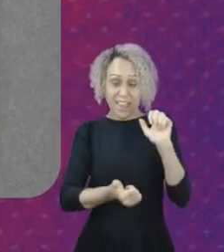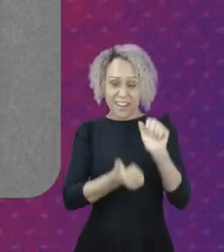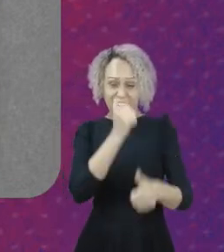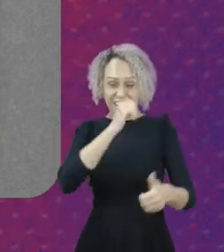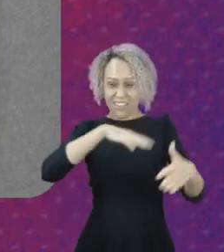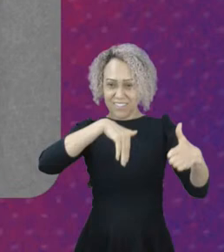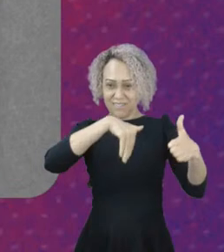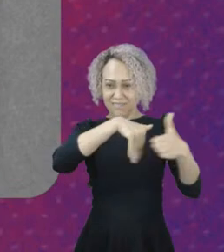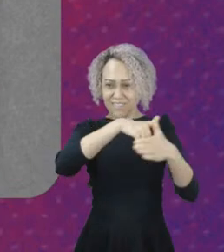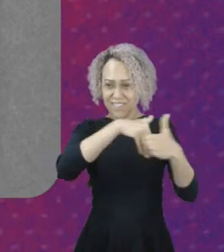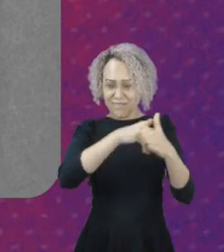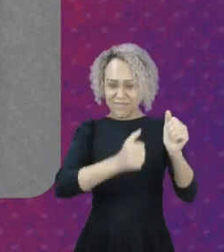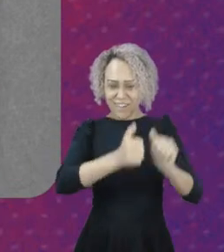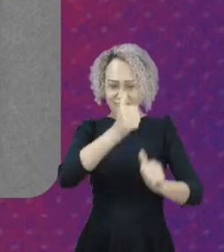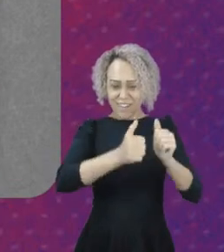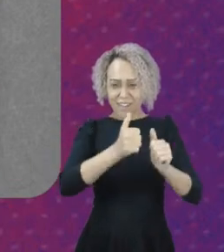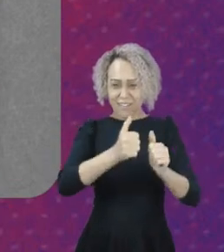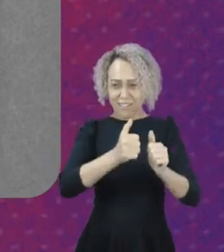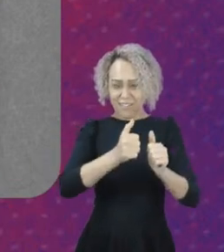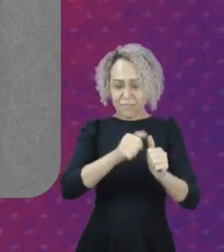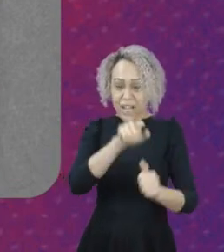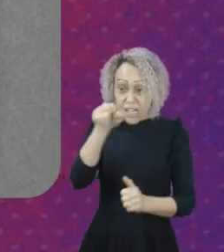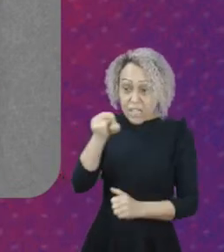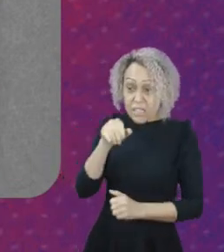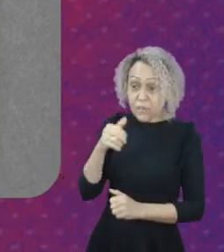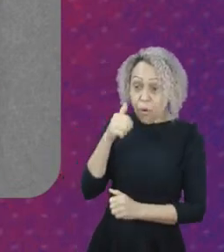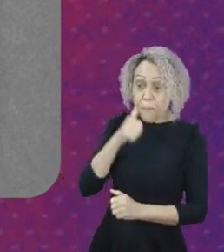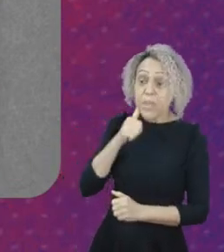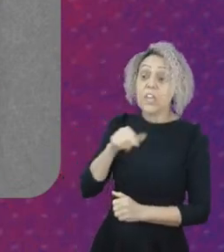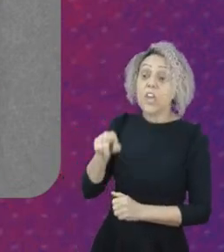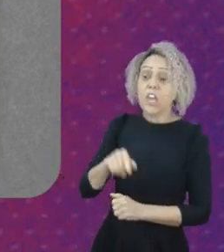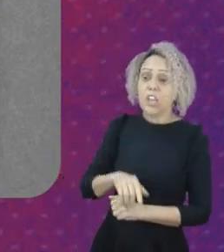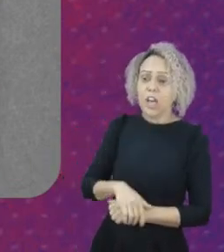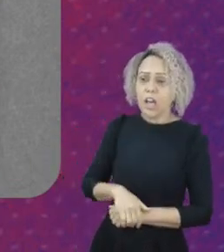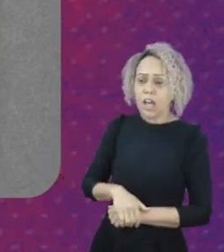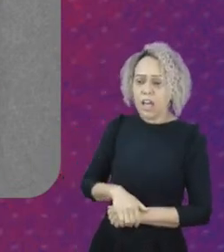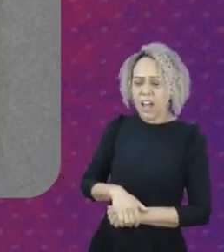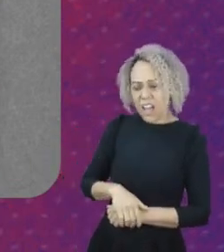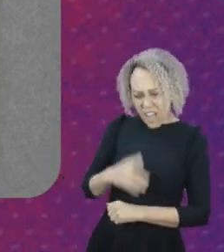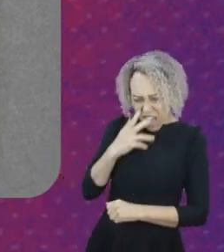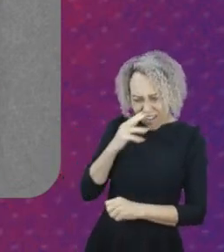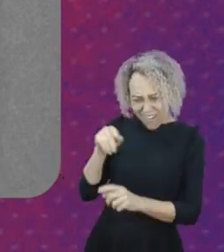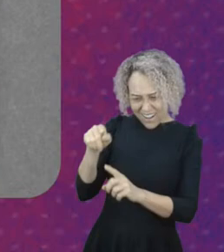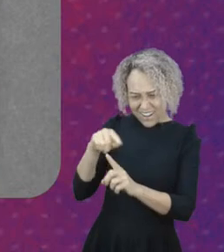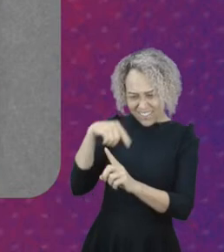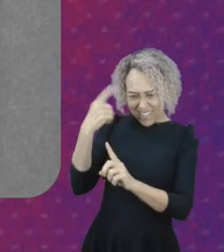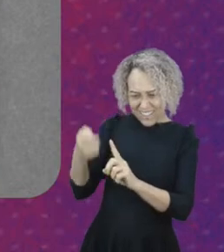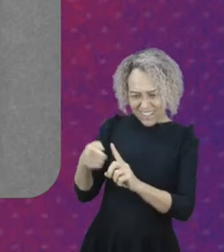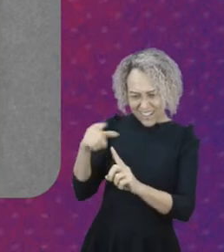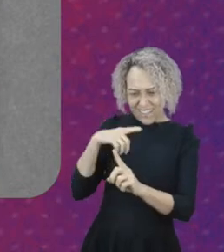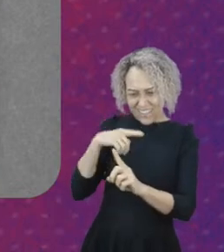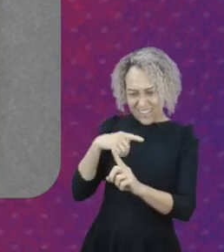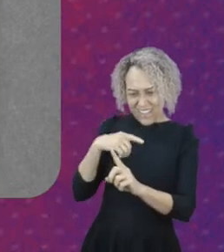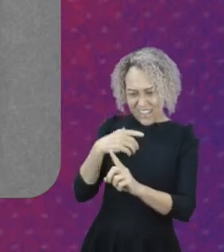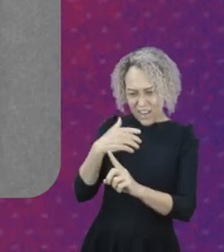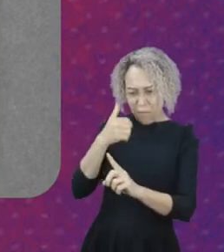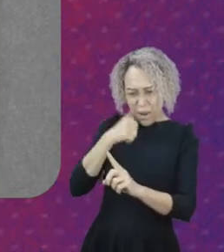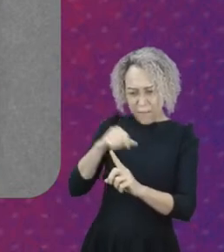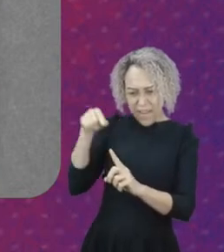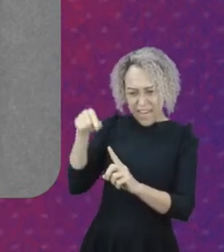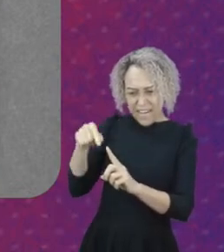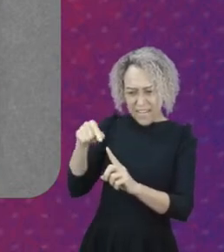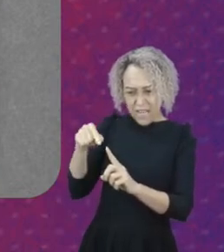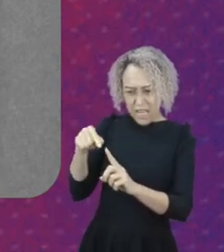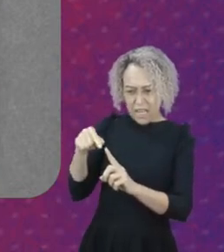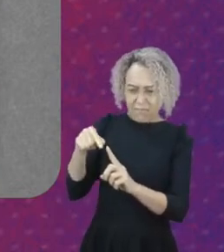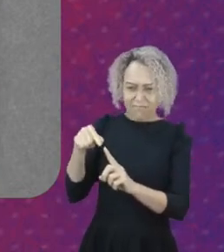gente tendo a Marta, né, como a nossa maior referência do futebol feminino no mundo, e ela é brasileira, e ela